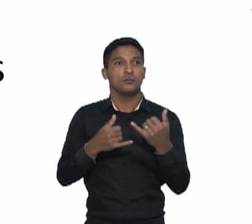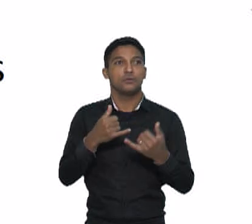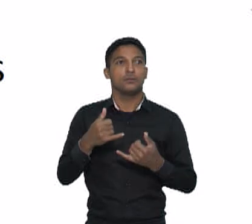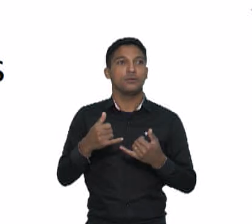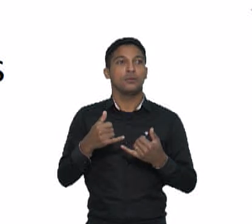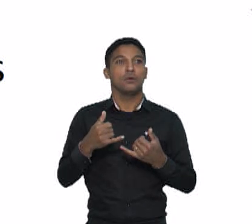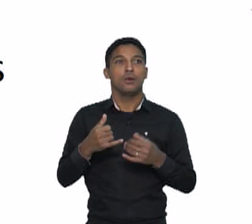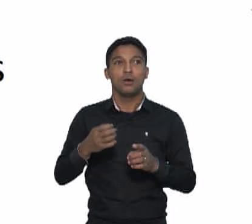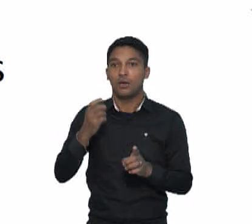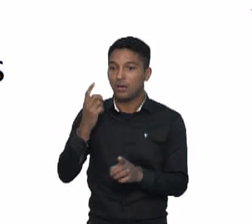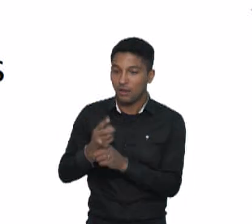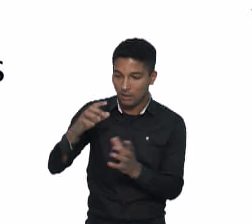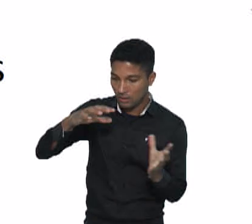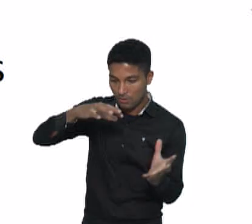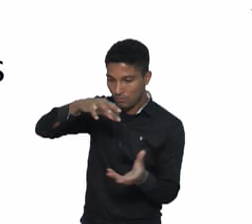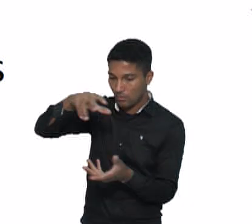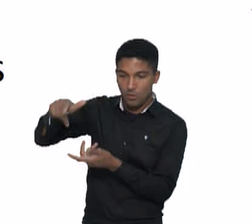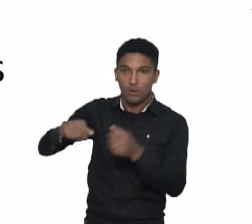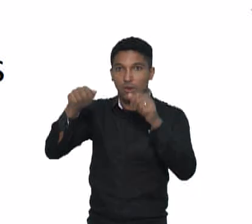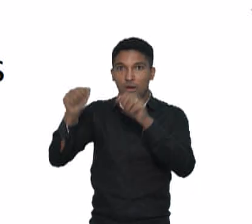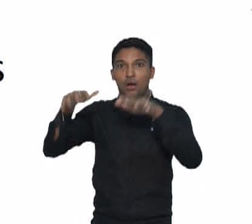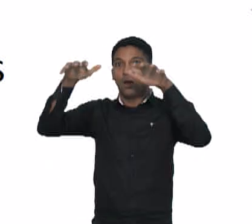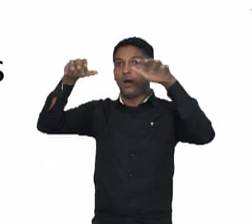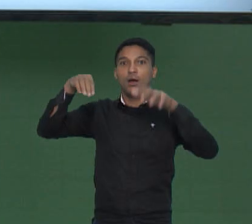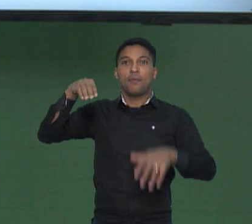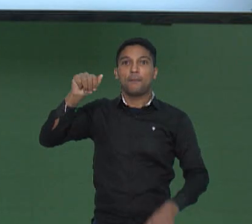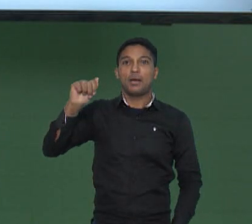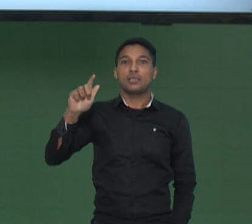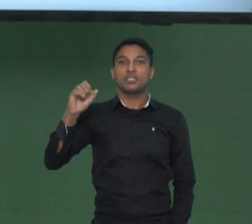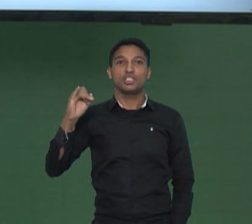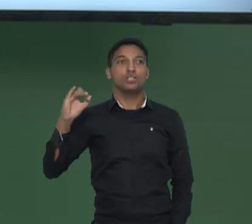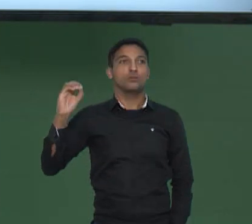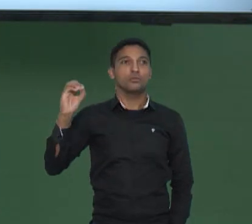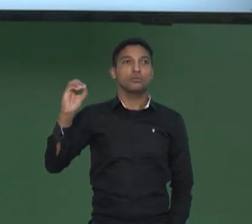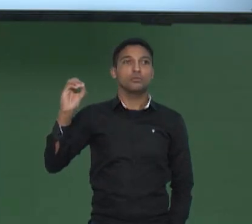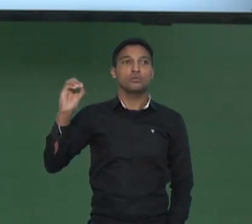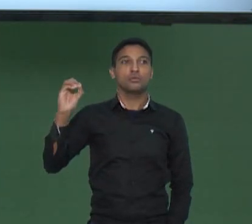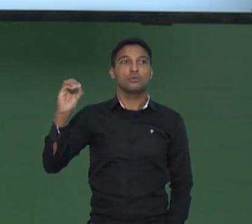Desejo a você dias melhores e bons estudos.